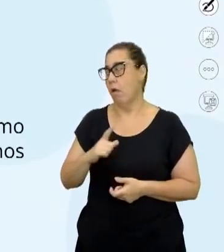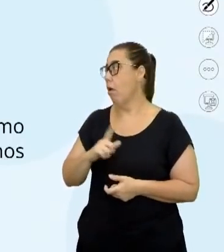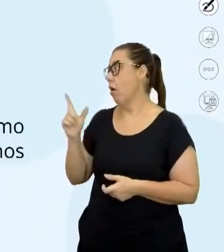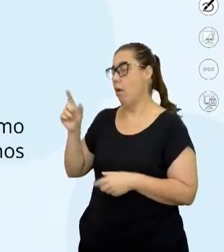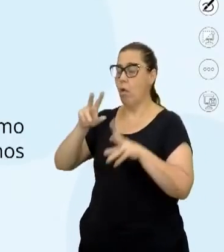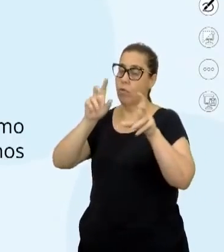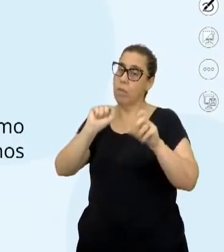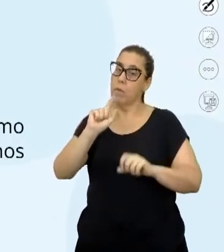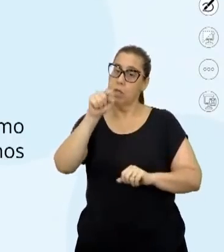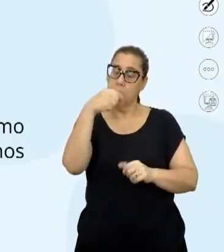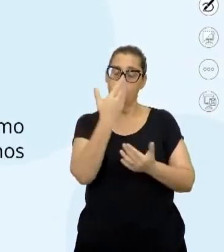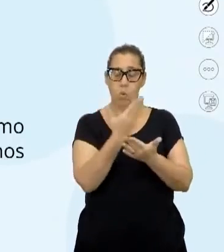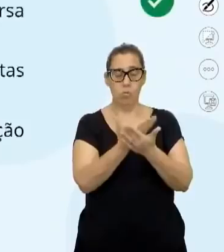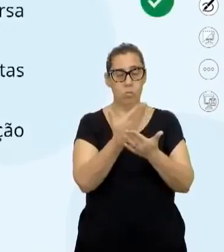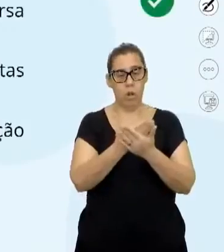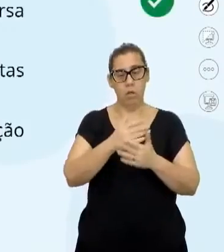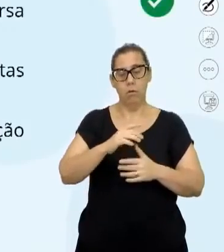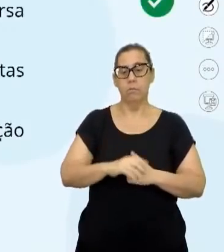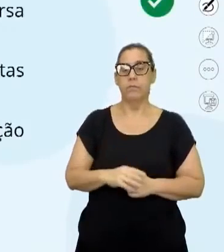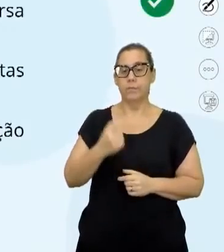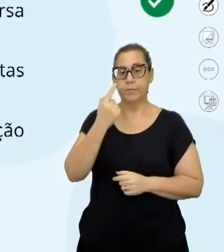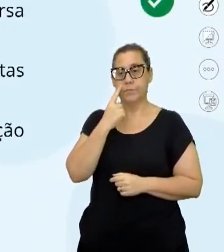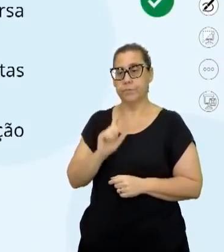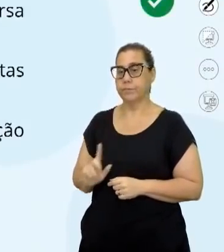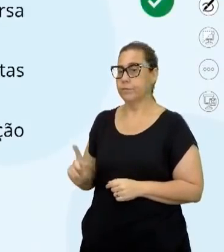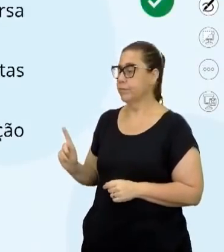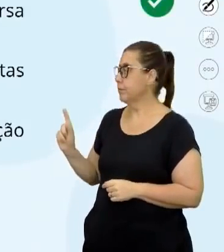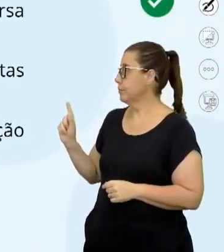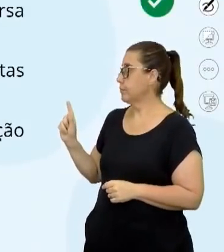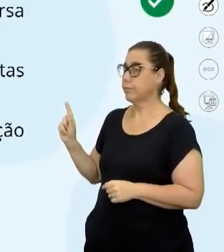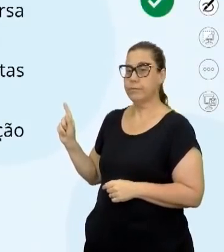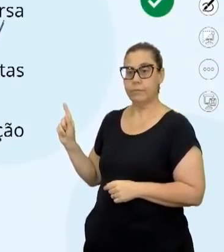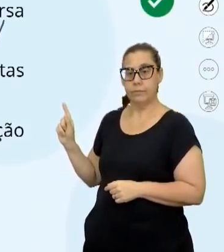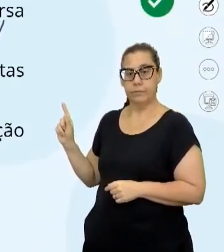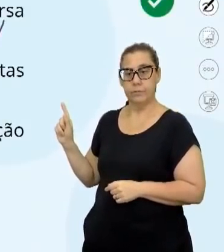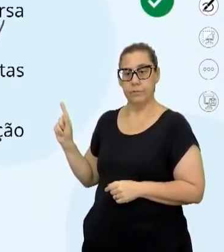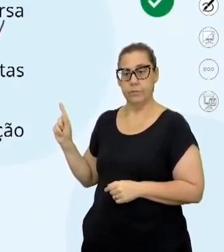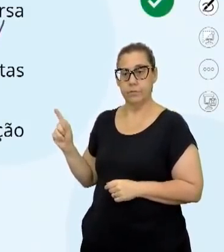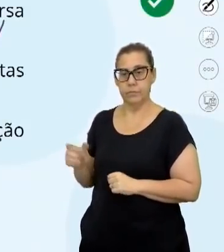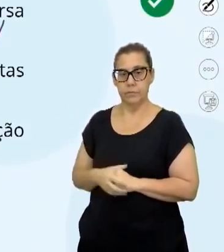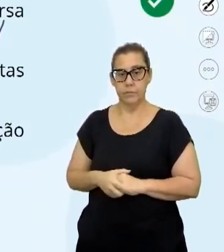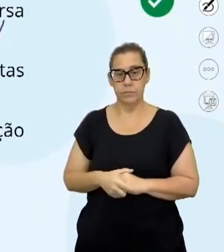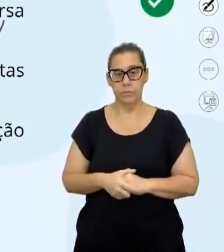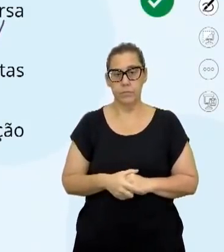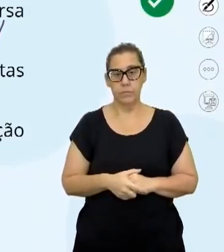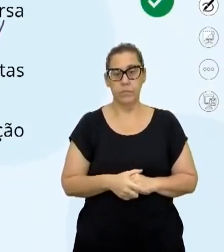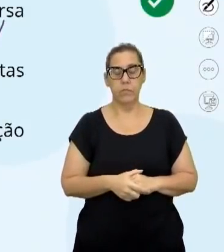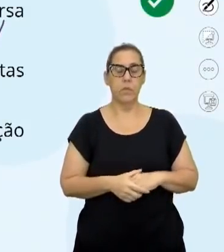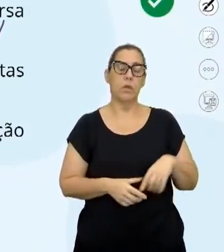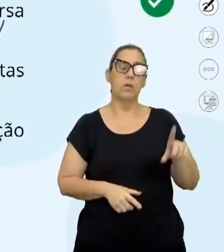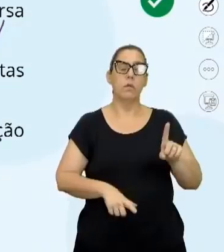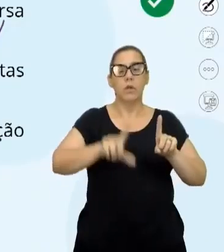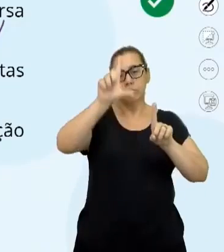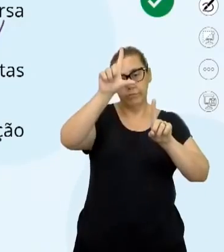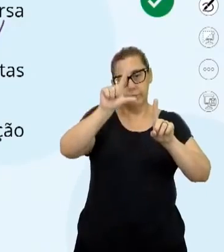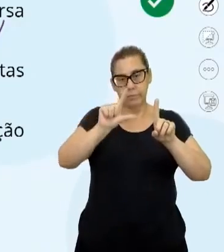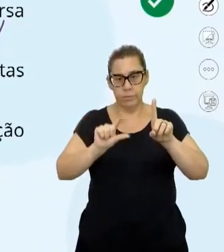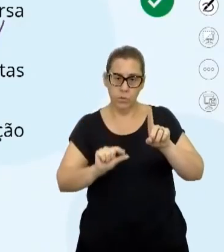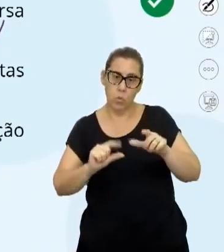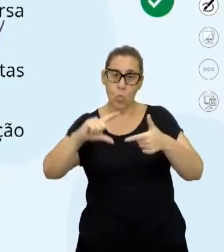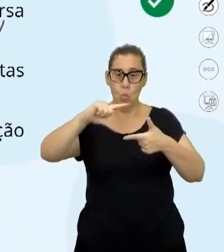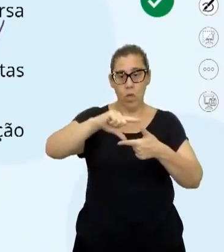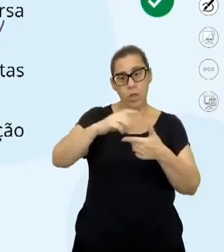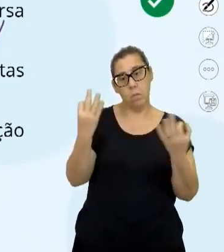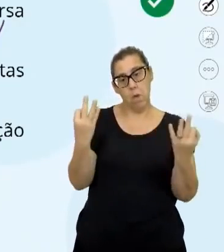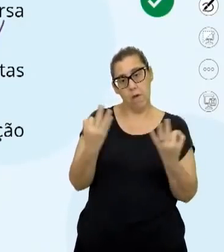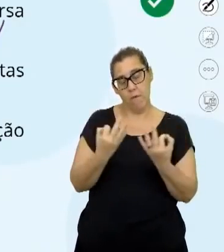nossa próxima aula, tá certo? Então, vamos lá. Bom, a gente está aqui nesse tópico, beleza? Fatorar um trinômio quadrado perfeito,